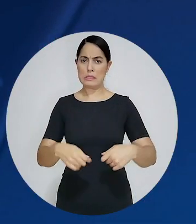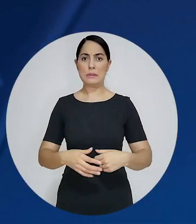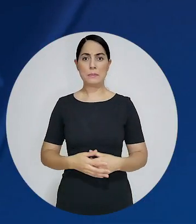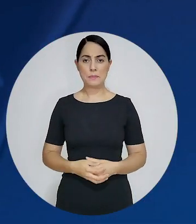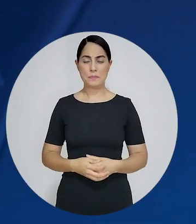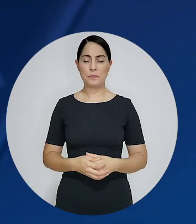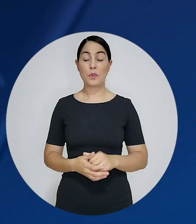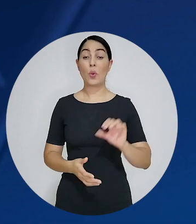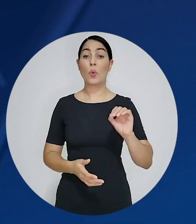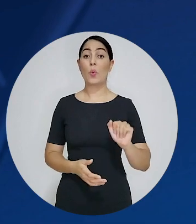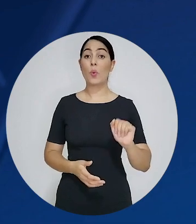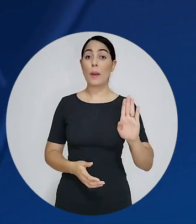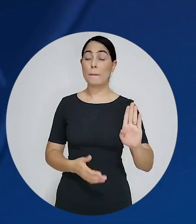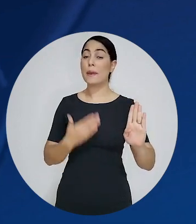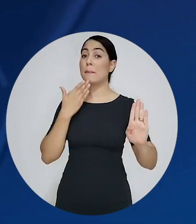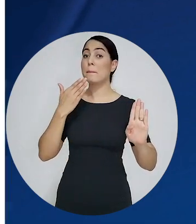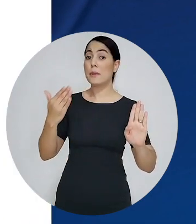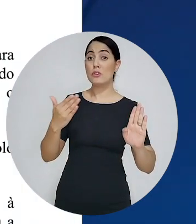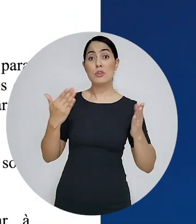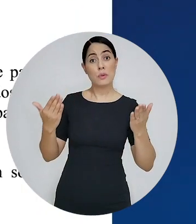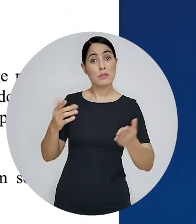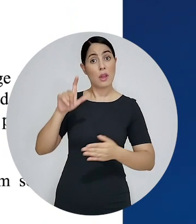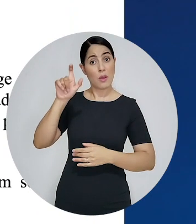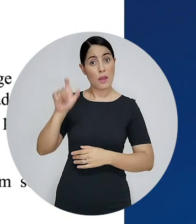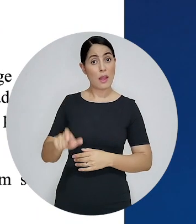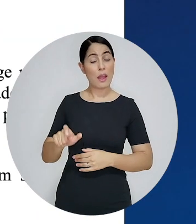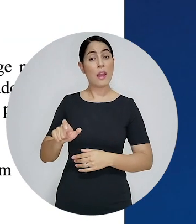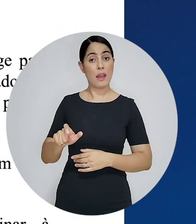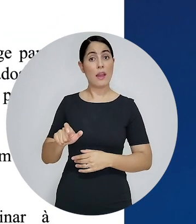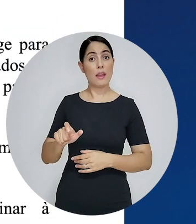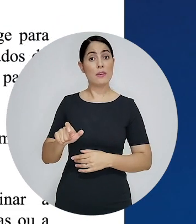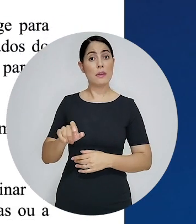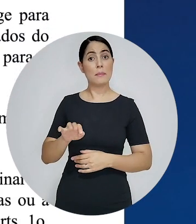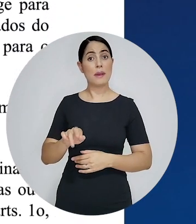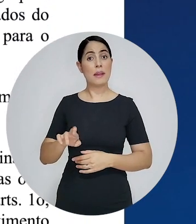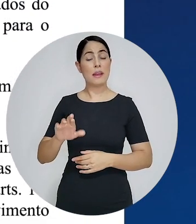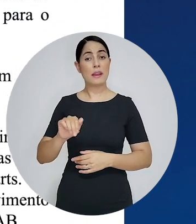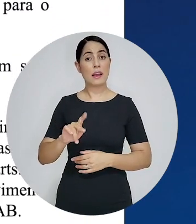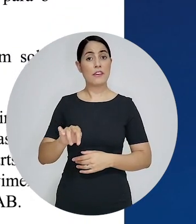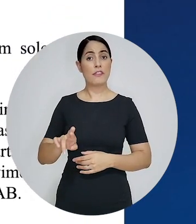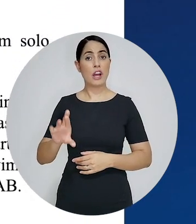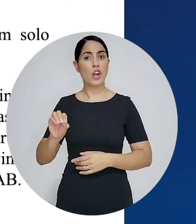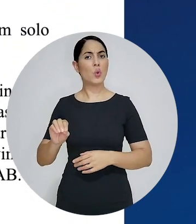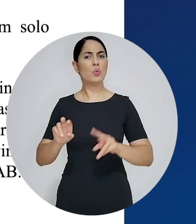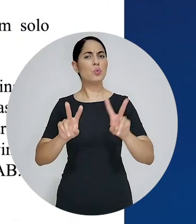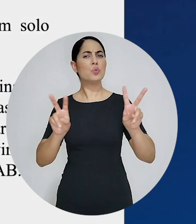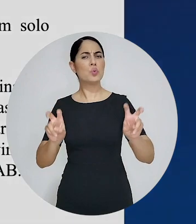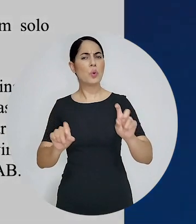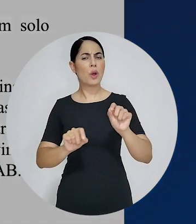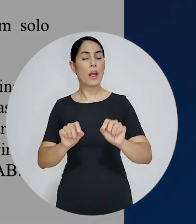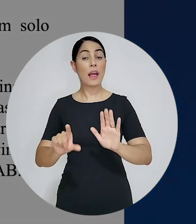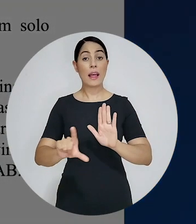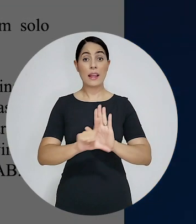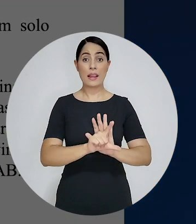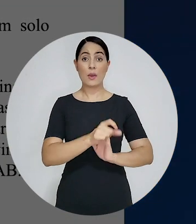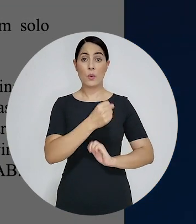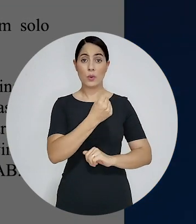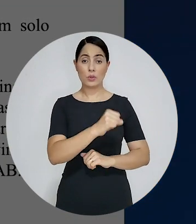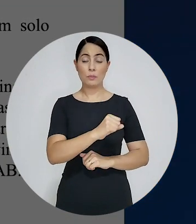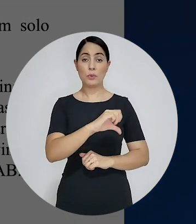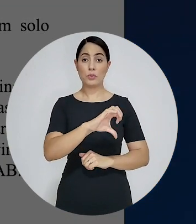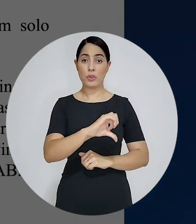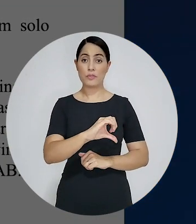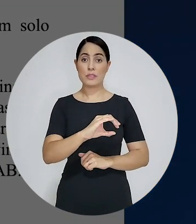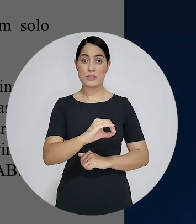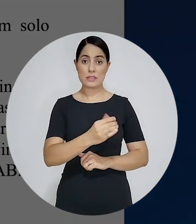pela ordem, a magistrada Maria Amélia Senos de Carvalho, da 23ª Vara Federal do Rio de Janeiro, destacou, abre aspas,